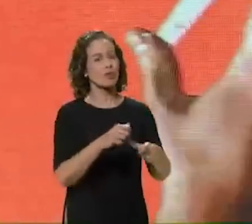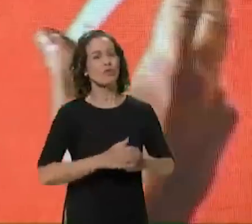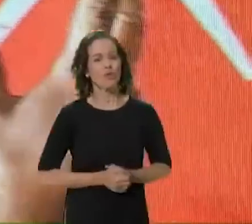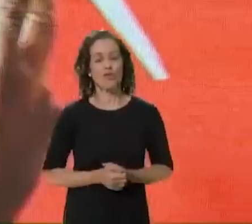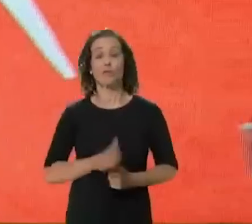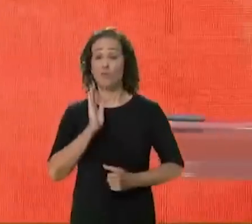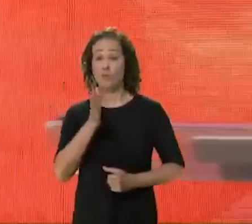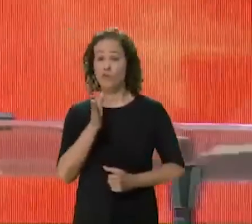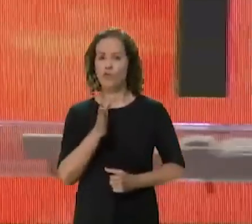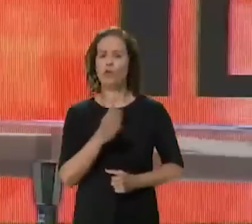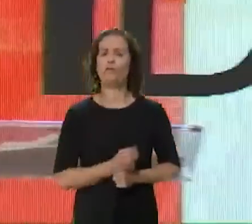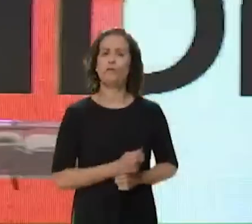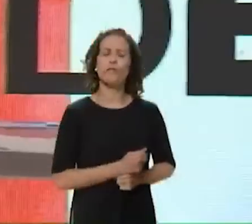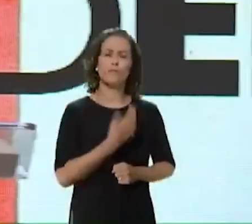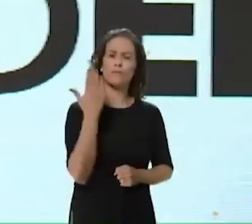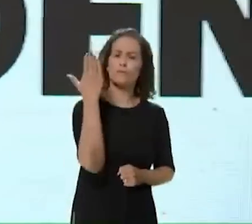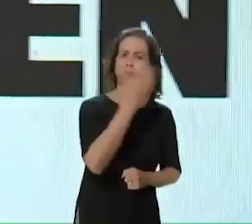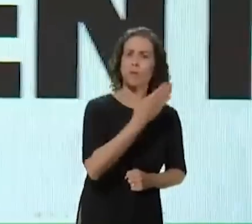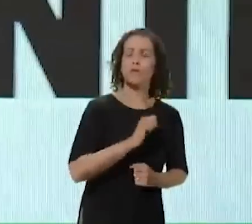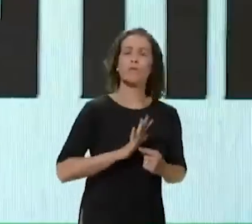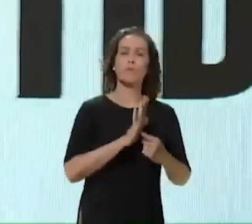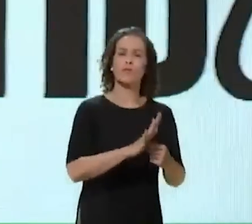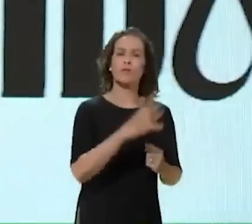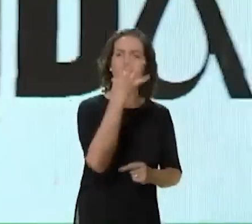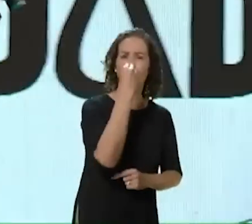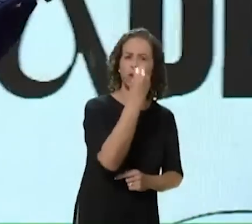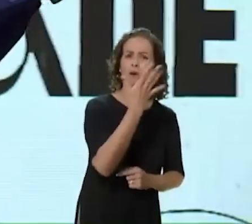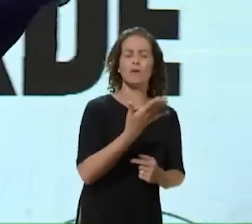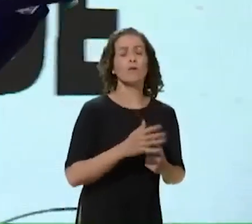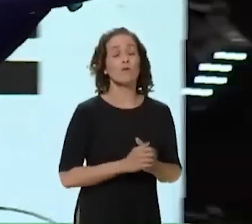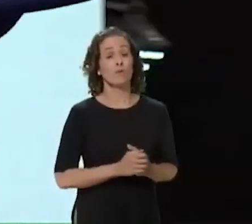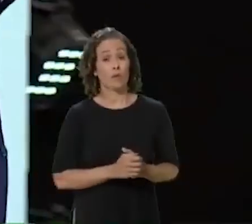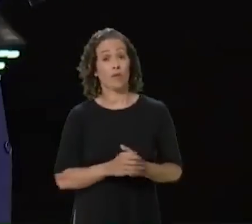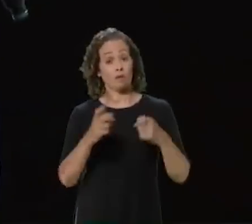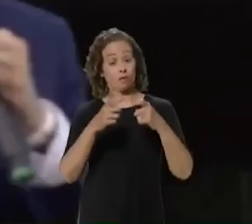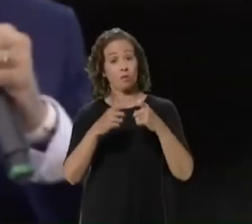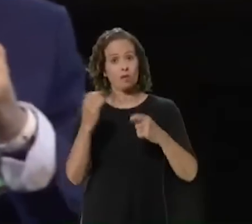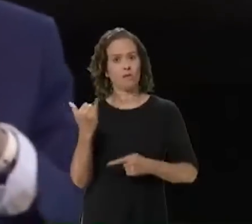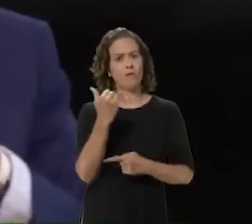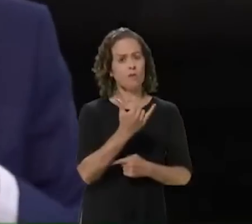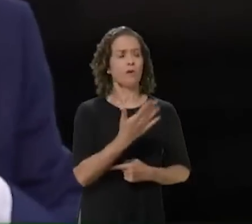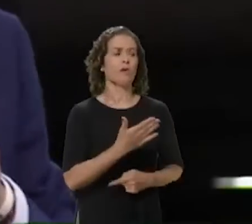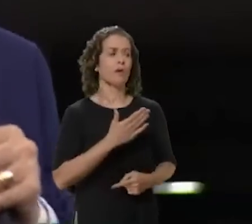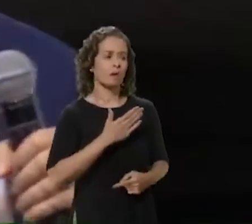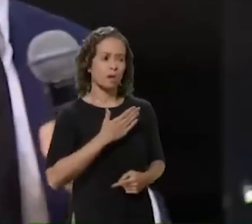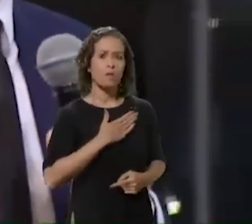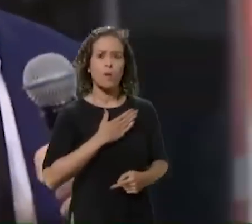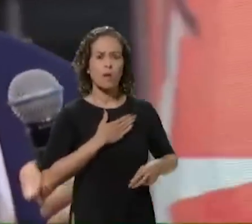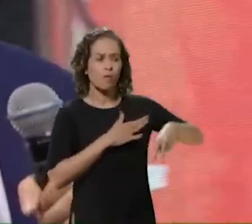viu que eu tinha grande alergia, me mostrou, começou a mostrar foto, falei, que foto é essa, doutor? Paciente meu que morreu de choque anafilático, de...